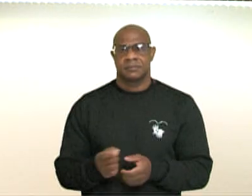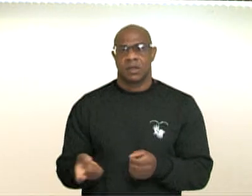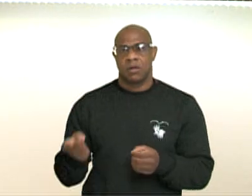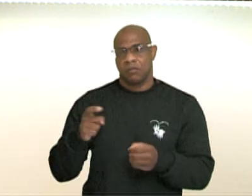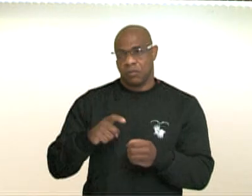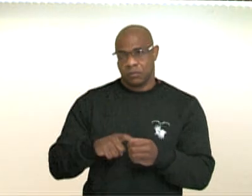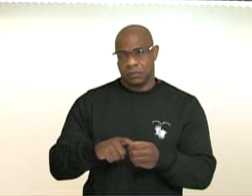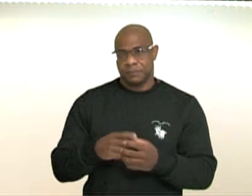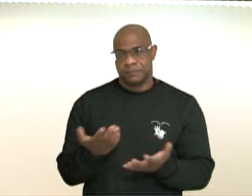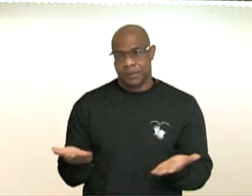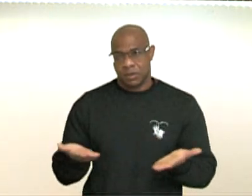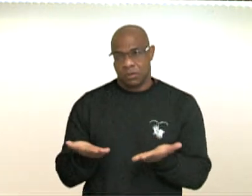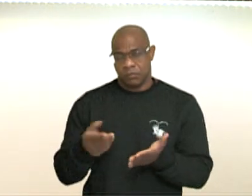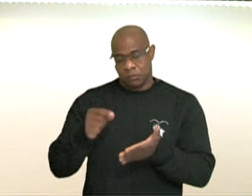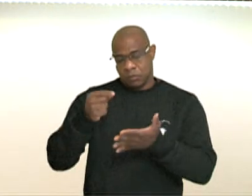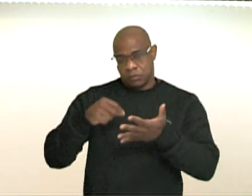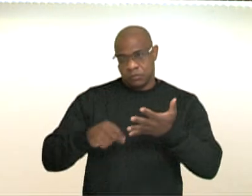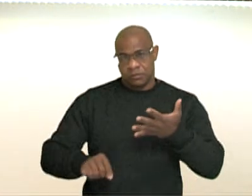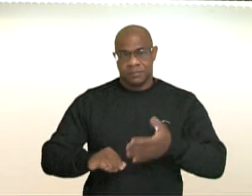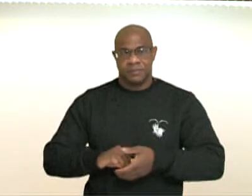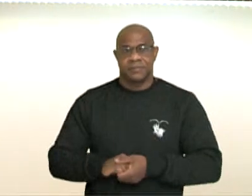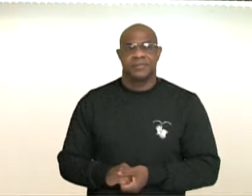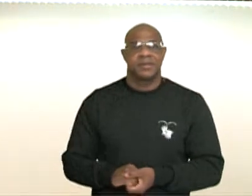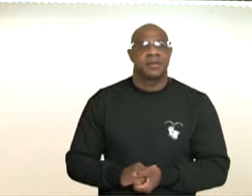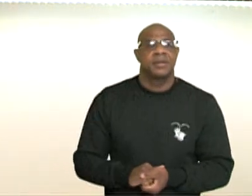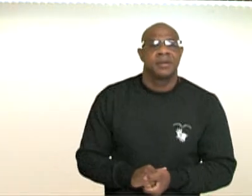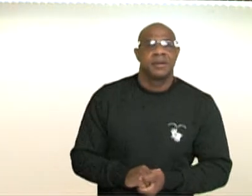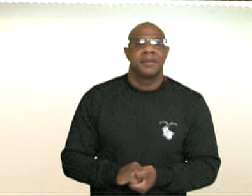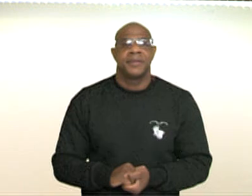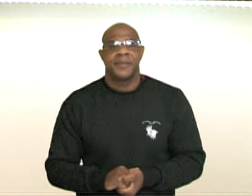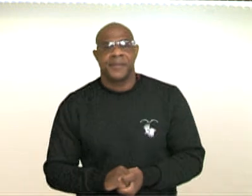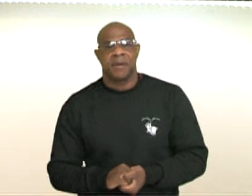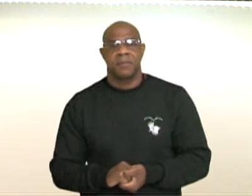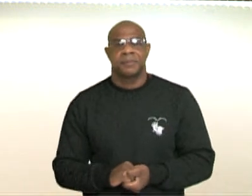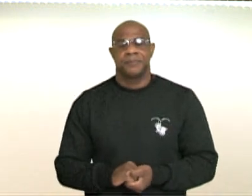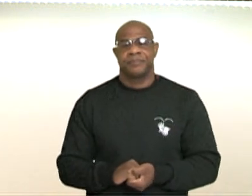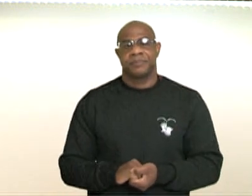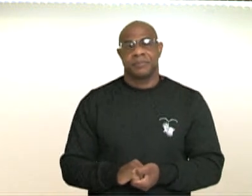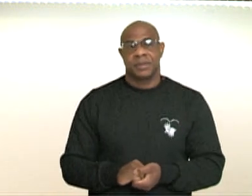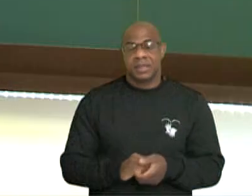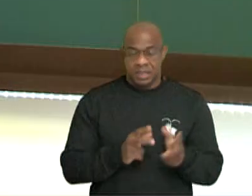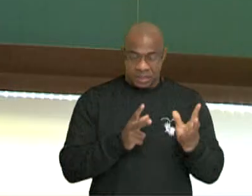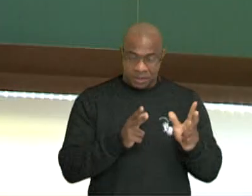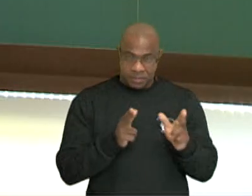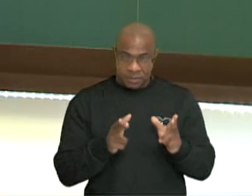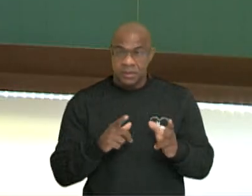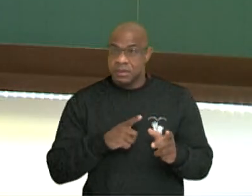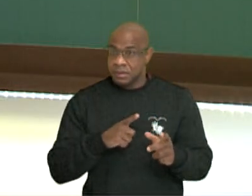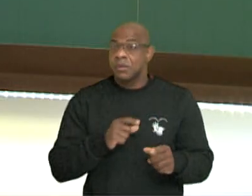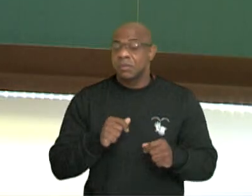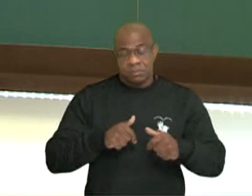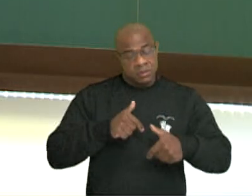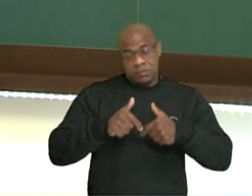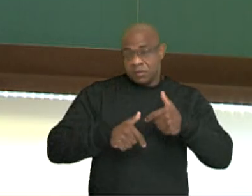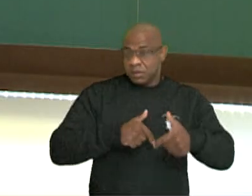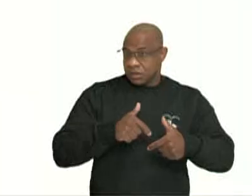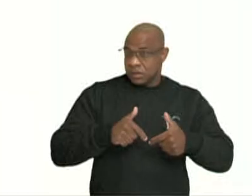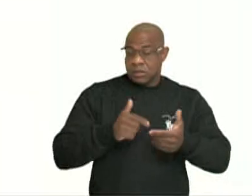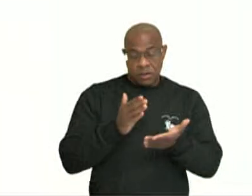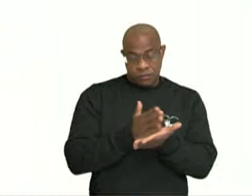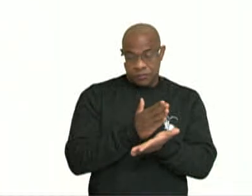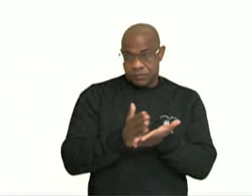Voltei. Bora lá, corrigir. Entre as semelhanças na sociedade indígena estão a divisão do trabalho, que era feito por idade e por